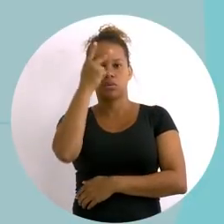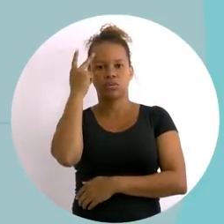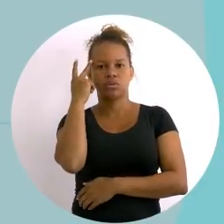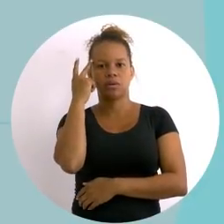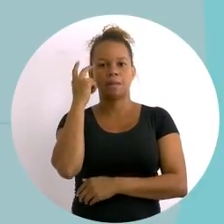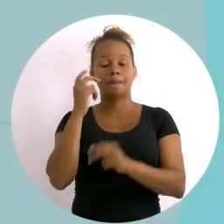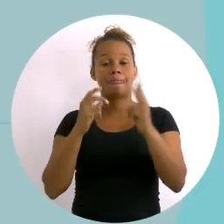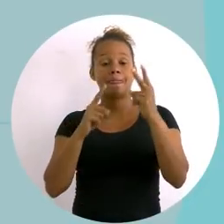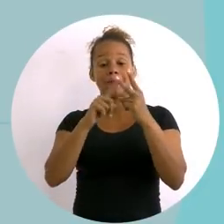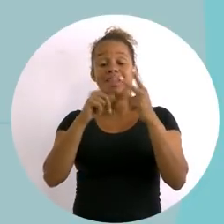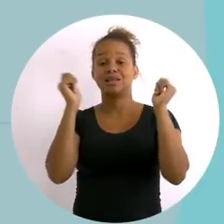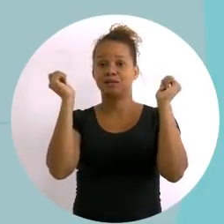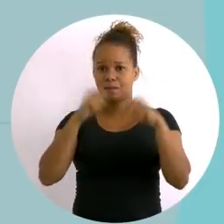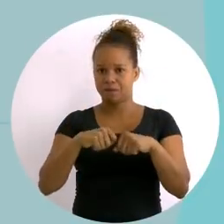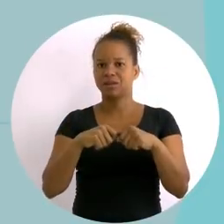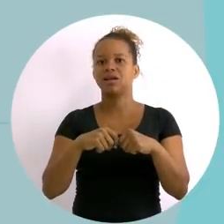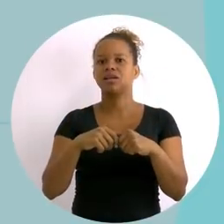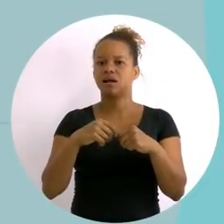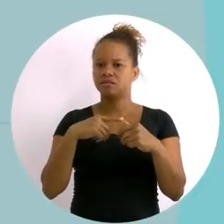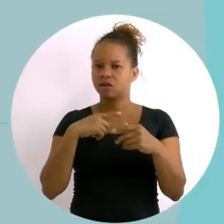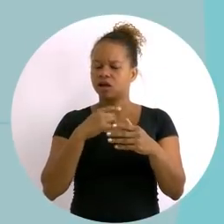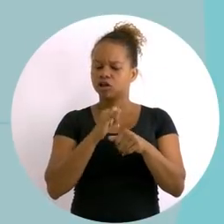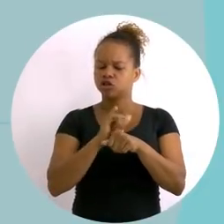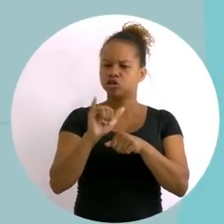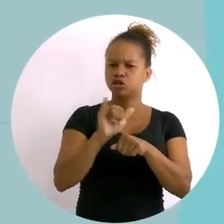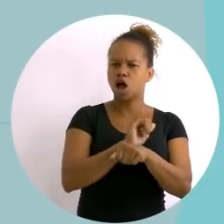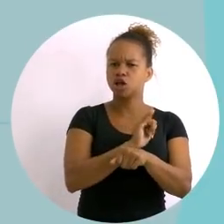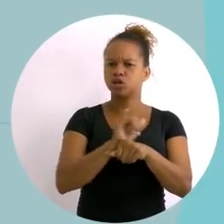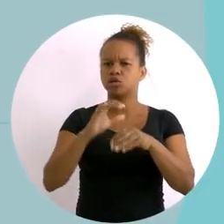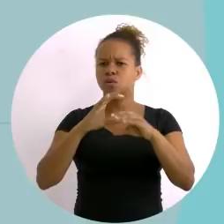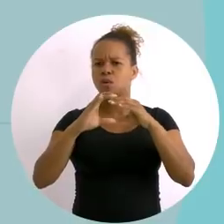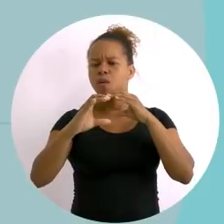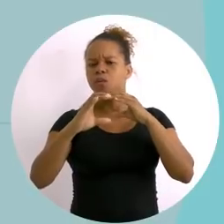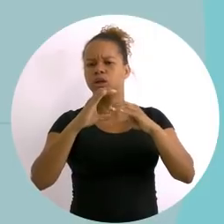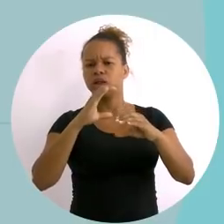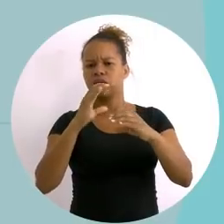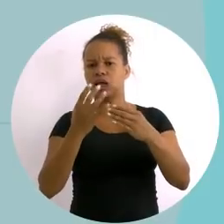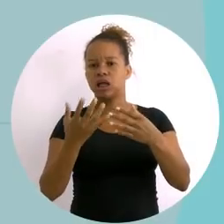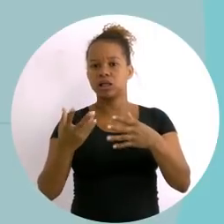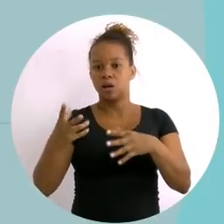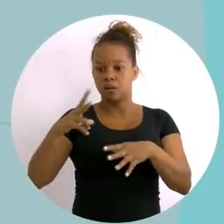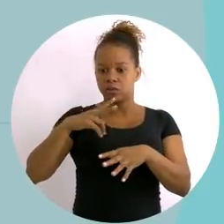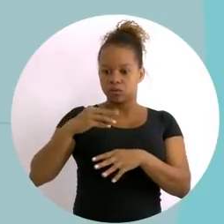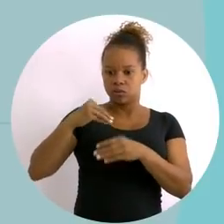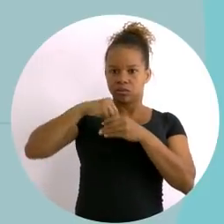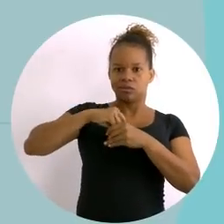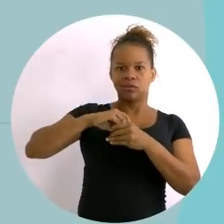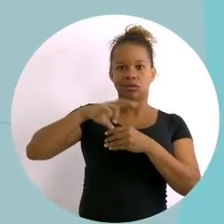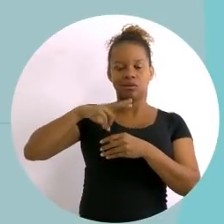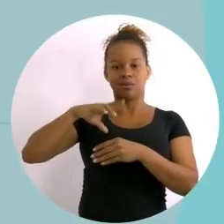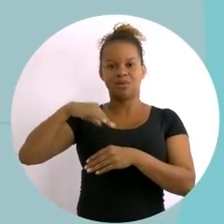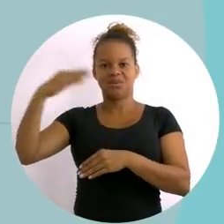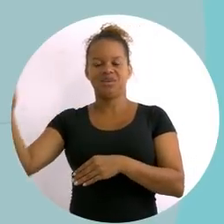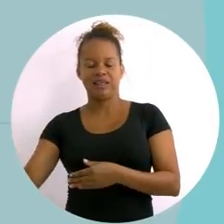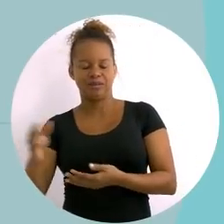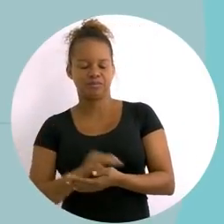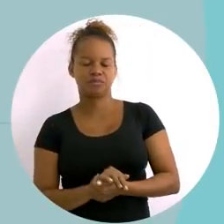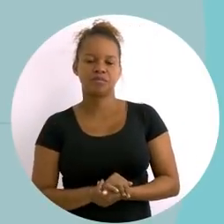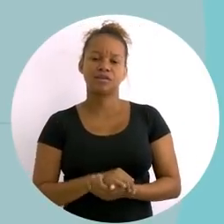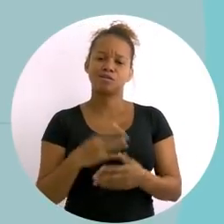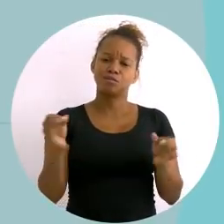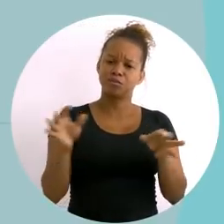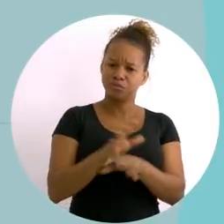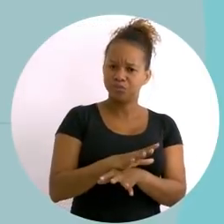segunda competência, nós vamos tratar das estratégias de comunicação intra e interpessoal. Por fim,